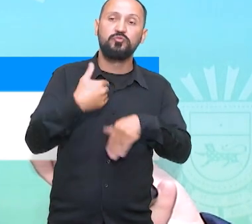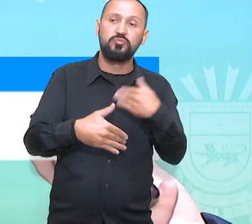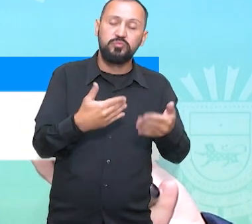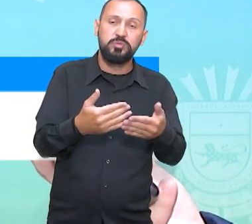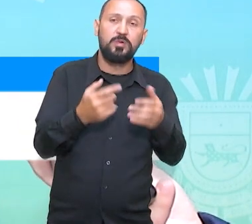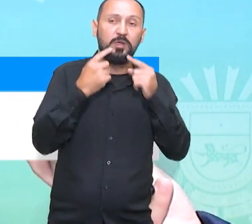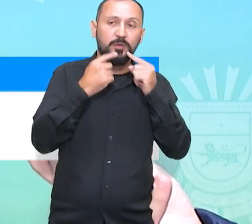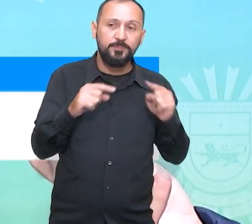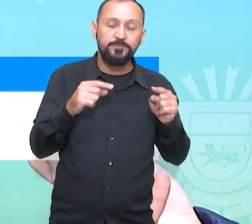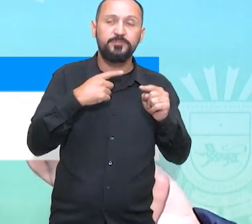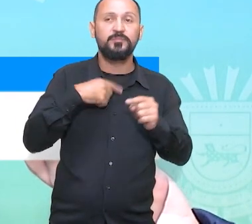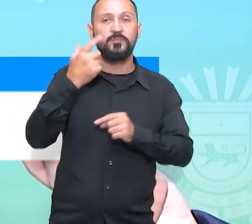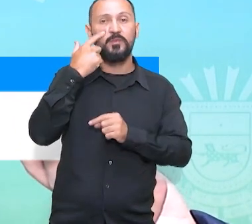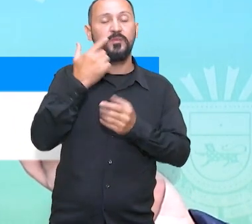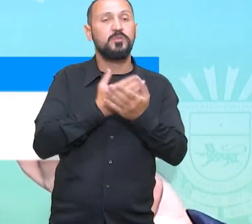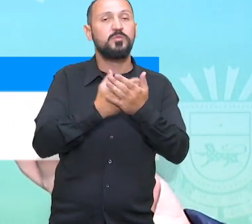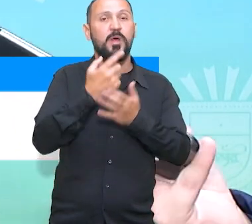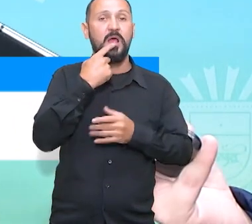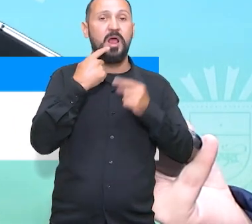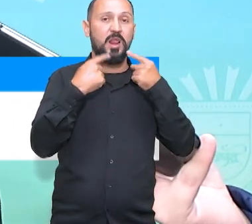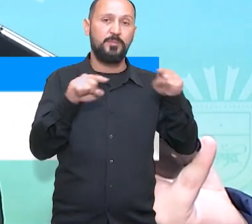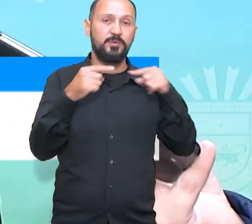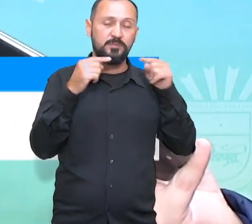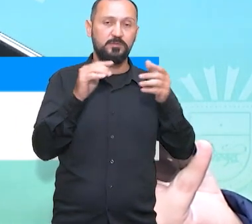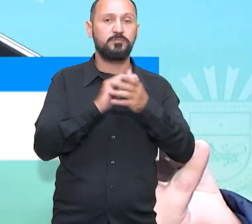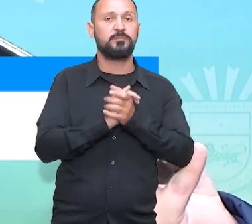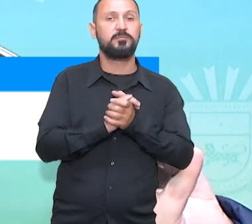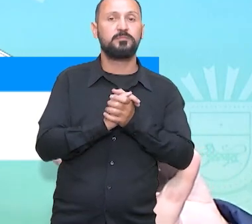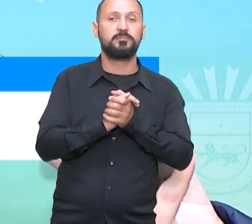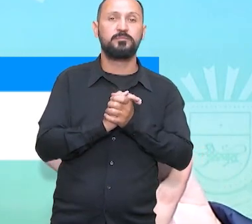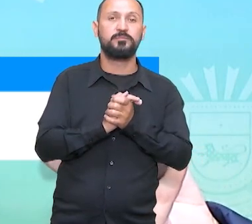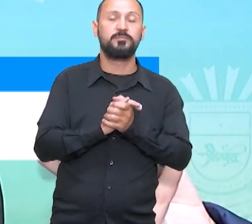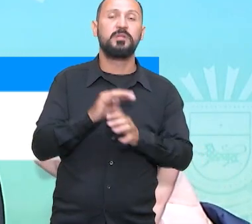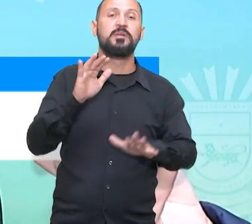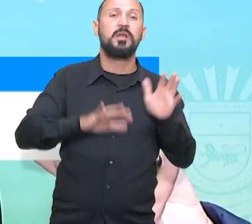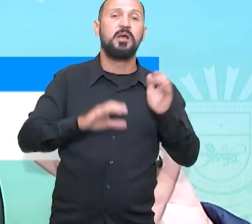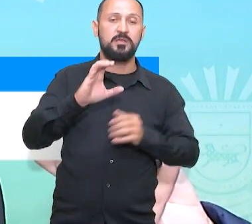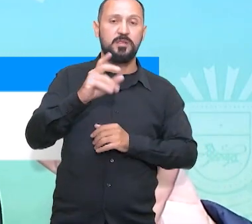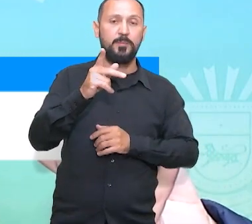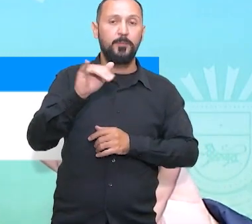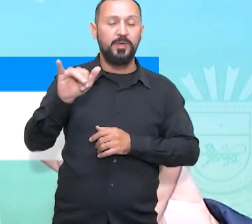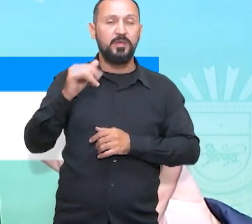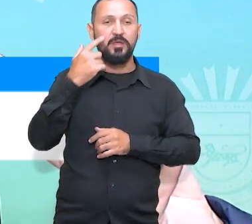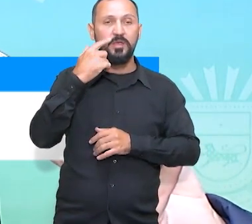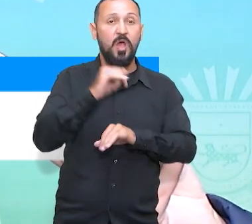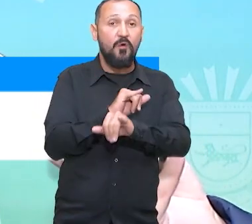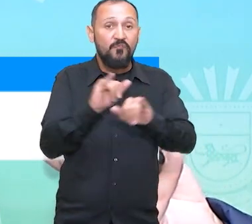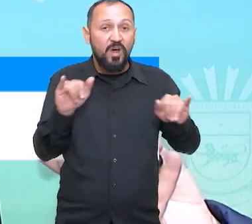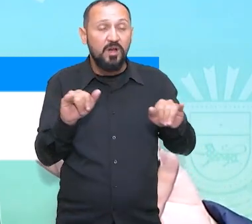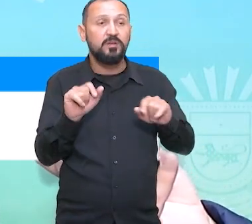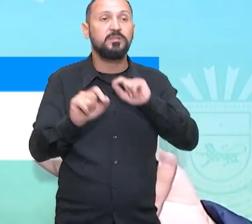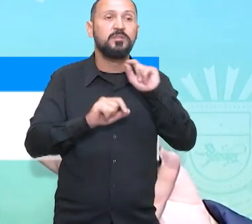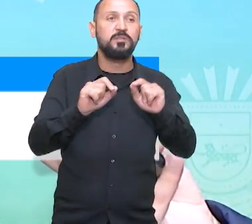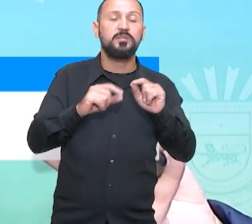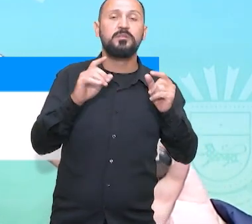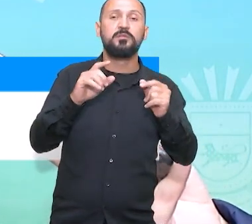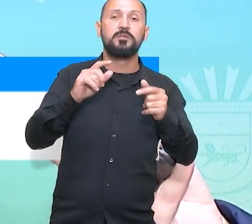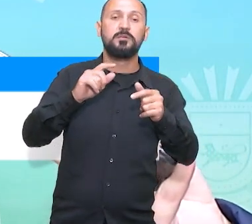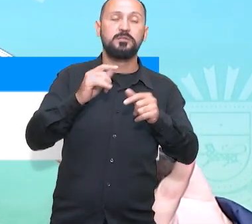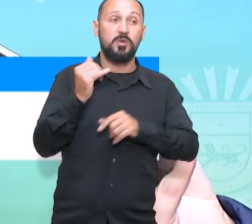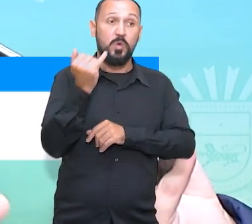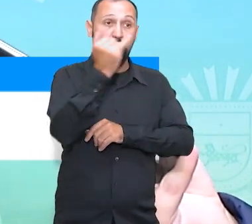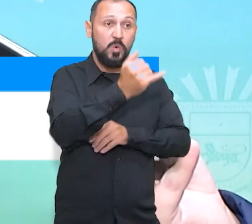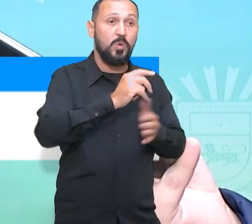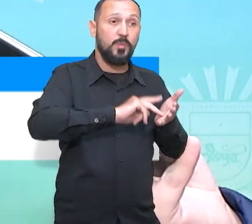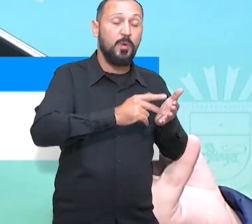né? A partir de uma reclamação. Uma vez que a CPI notifica ou oficia o PROCON,